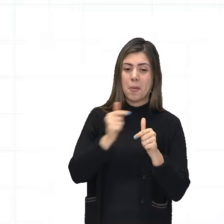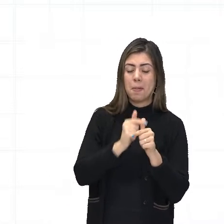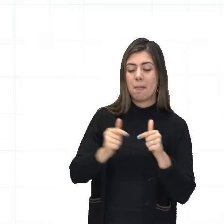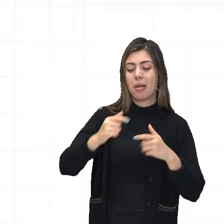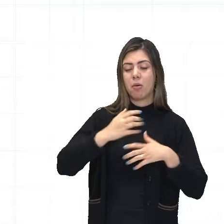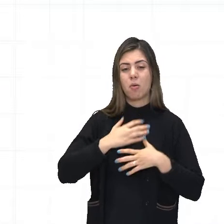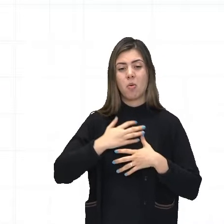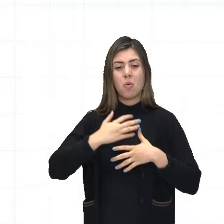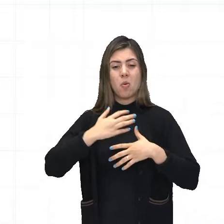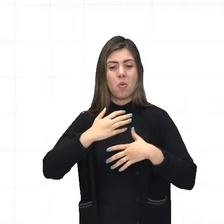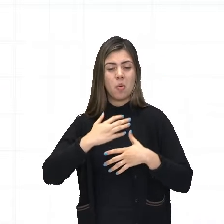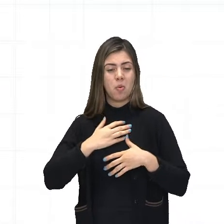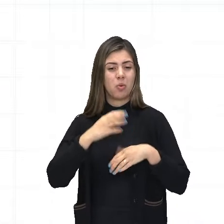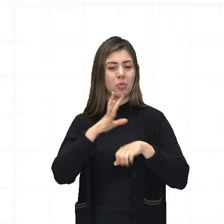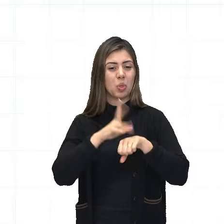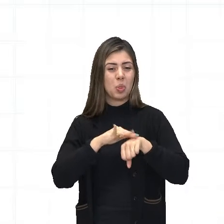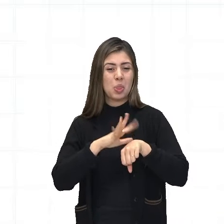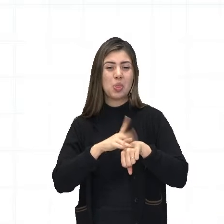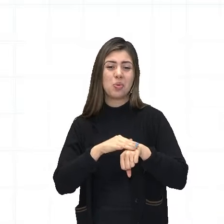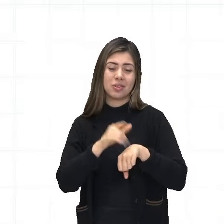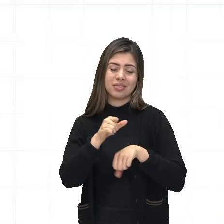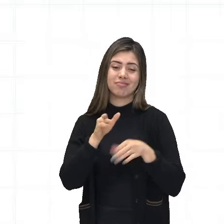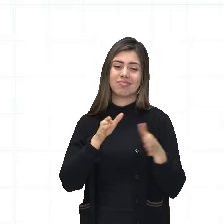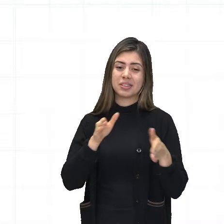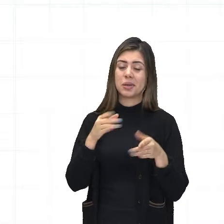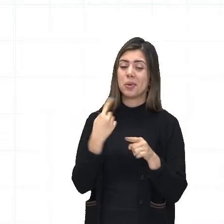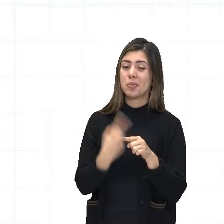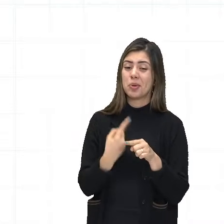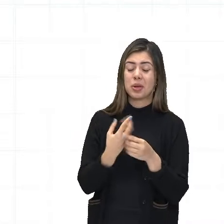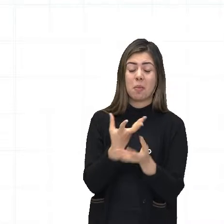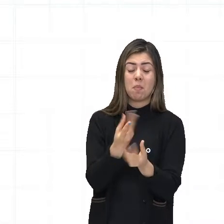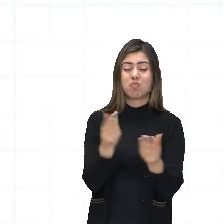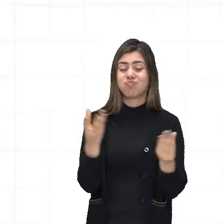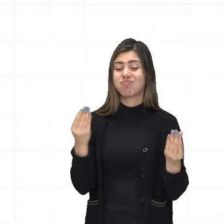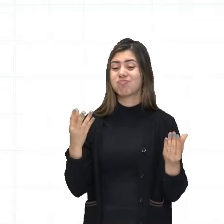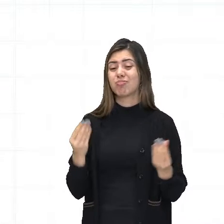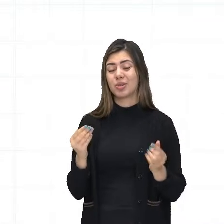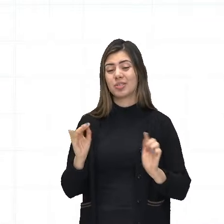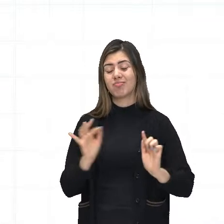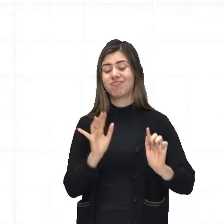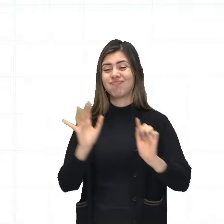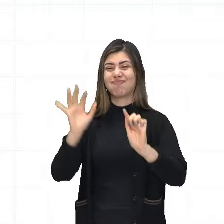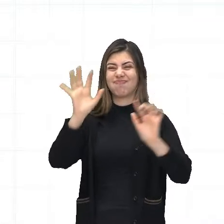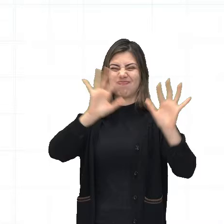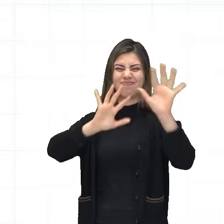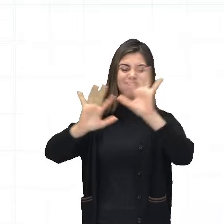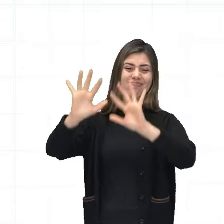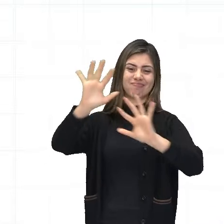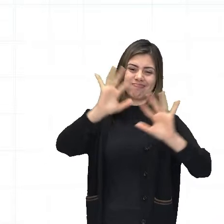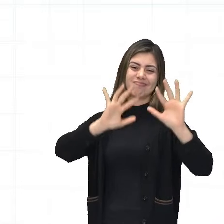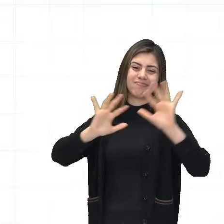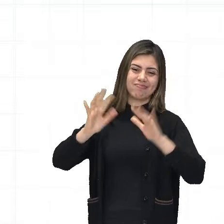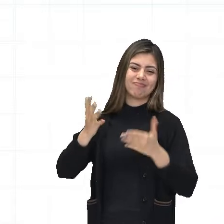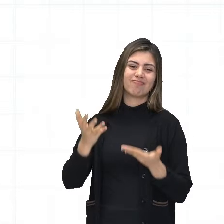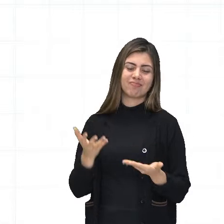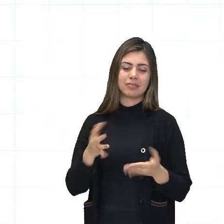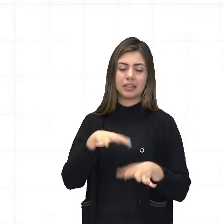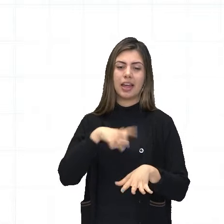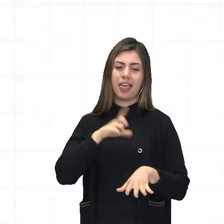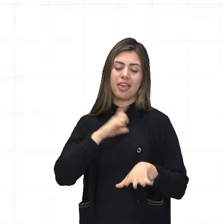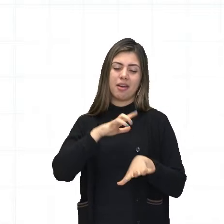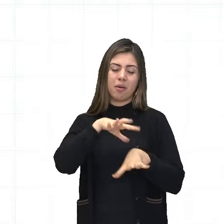respiratórios foram sentidos nesse momento pela grande quantidade de gases que estavam sendo inalados